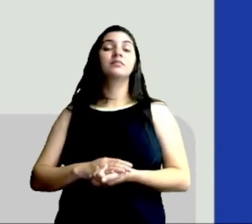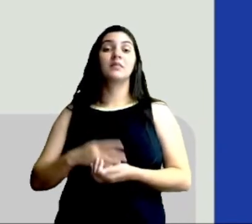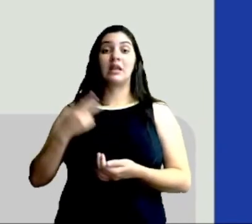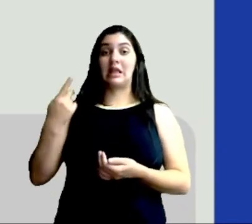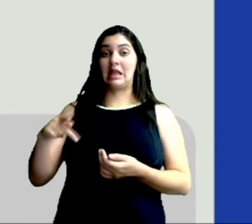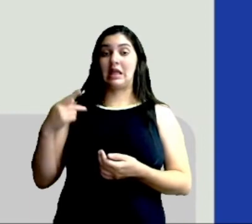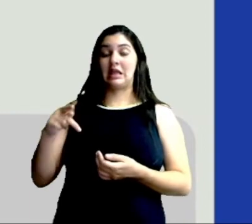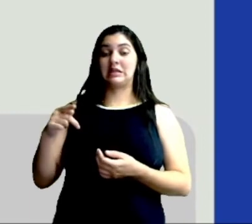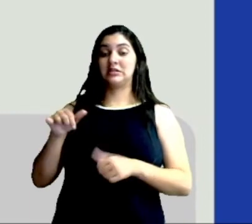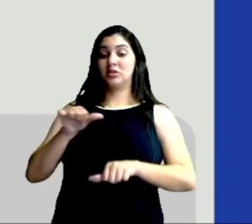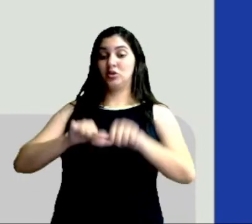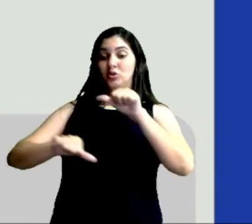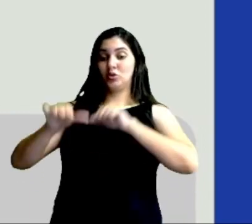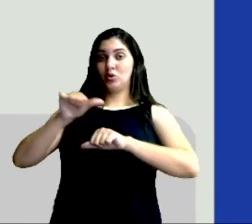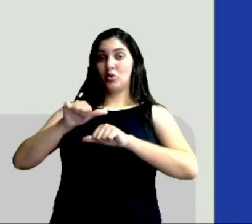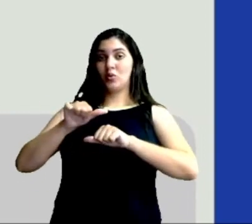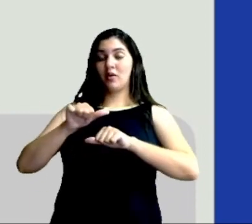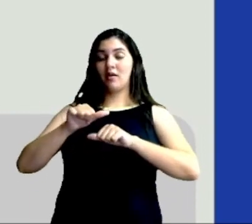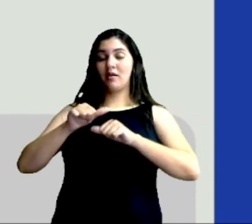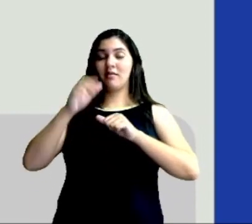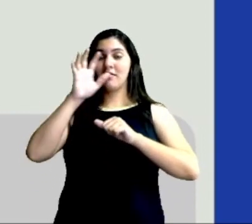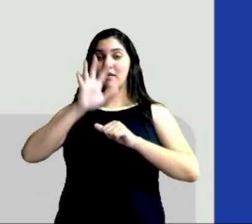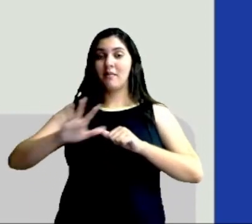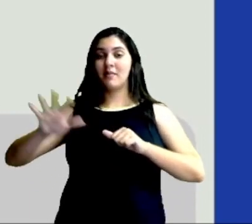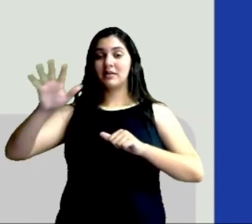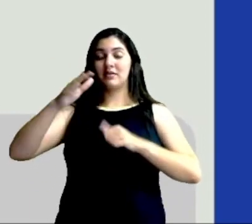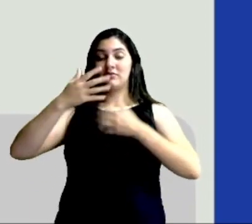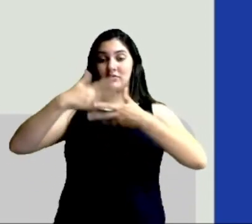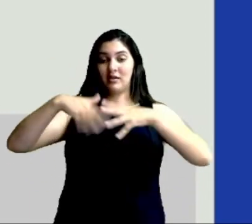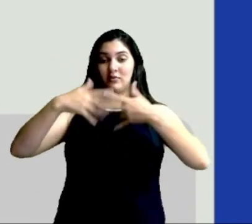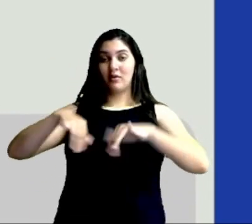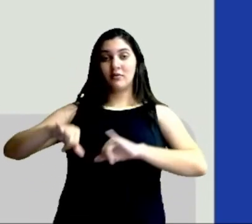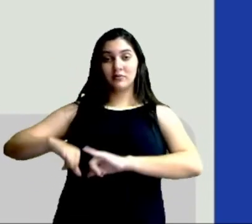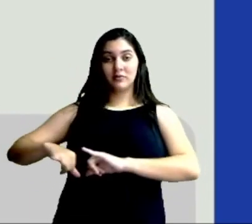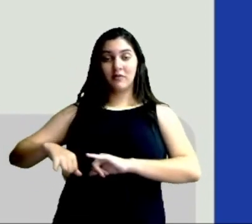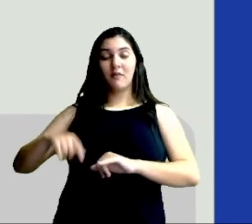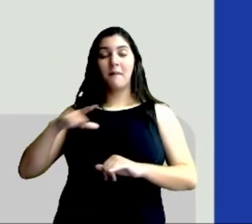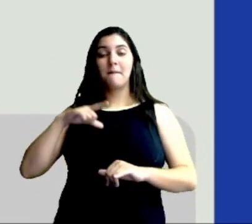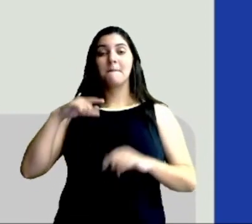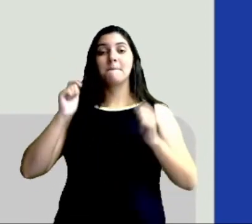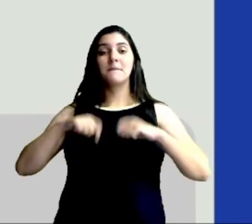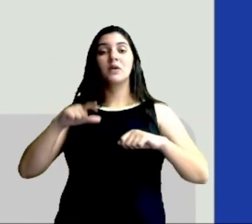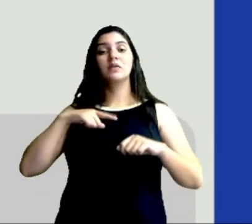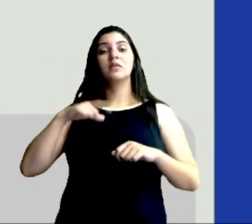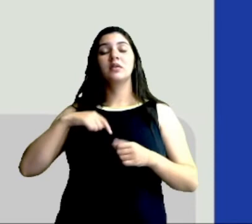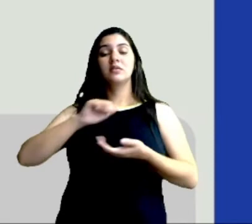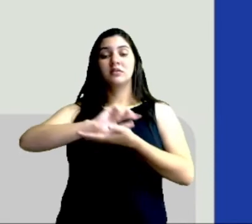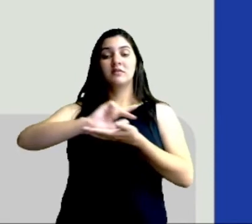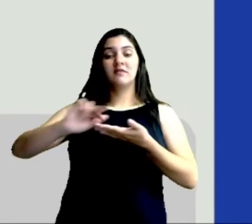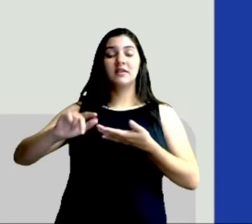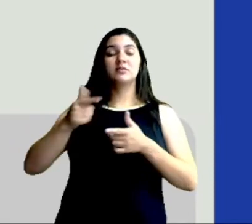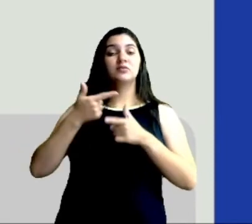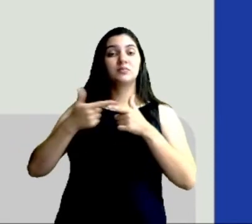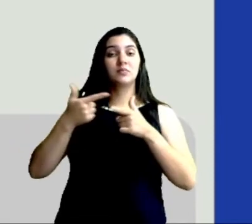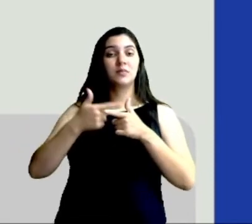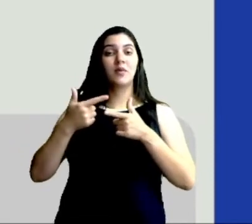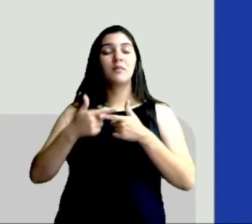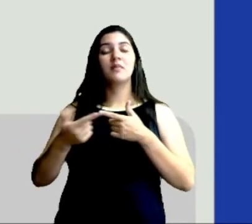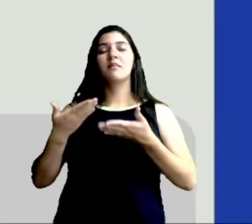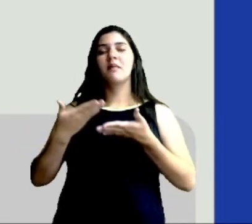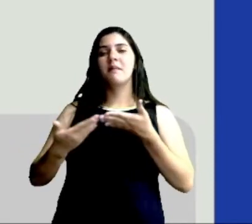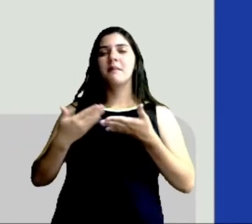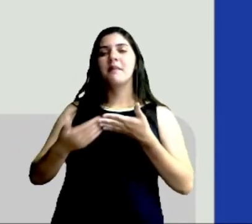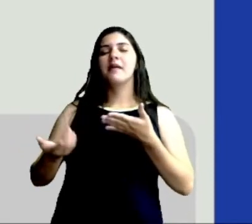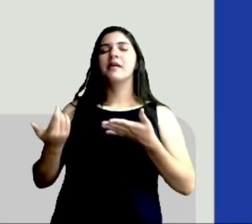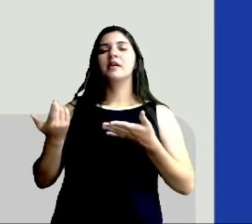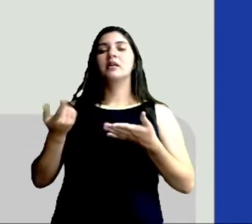Esse impacto que a paisagem natural sofre pode gerar diversos problemas ambientais, como a perda da biodiversidade, a